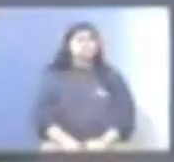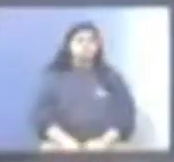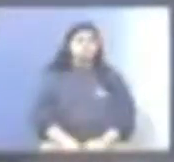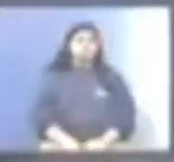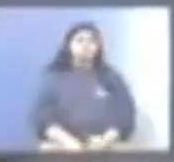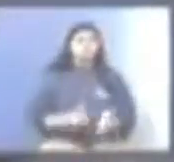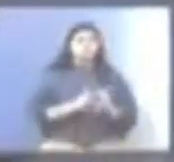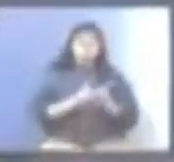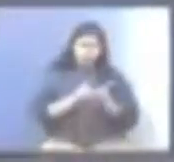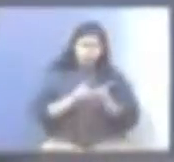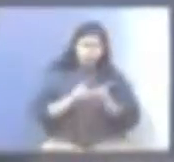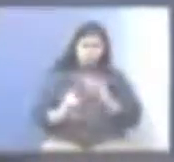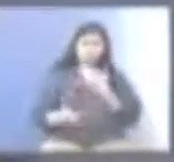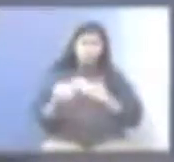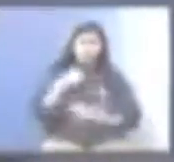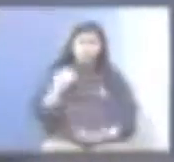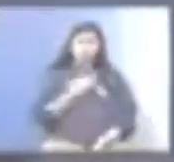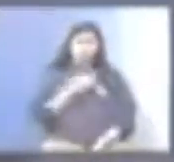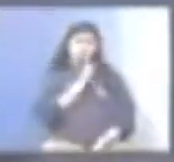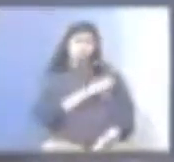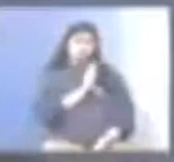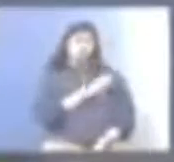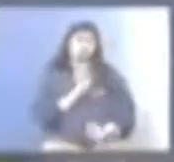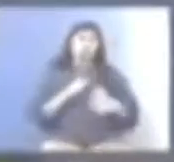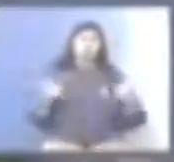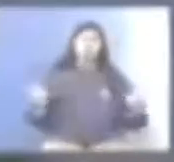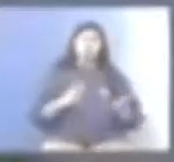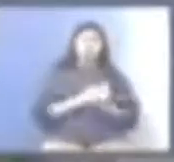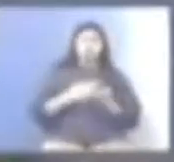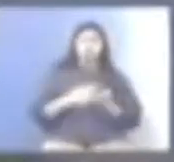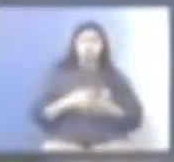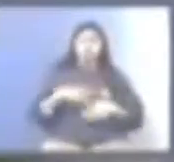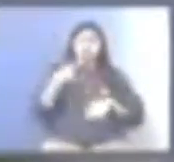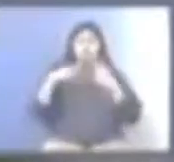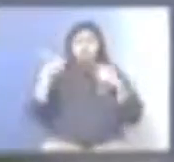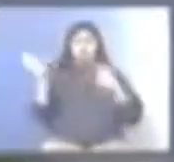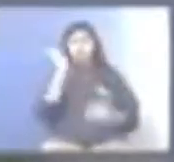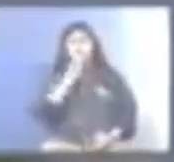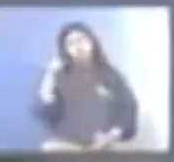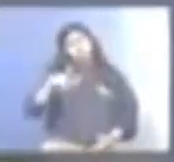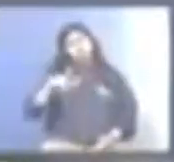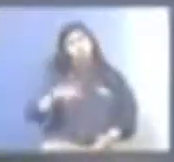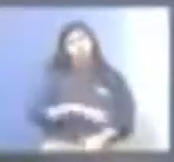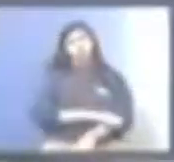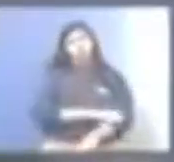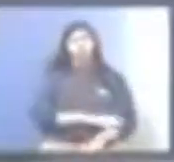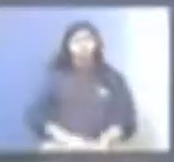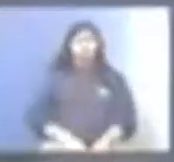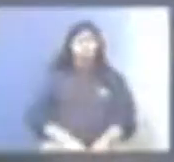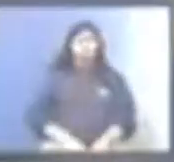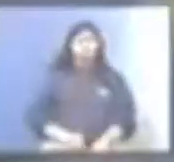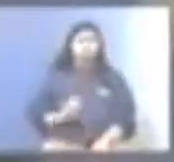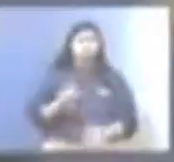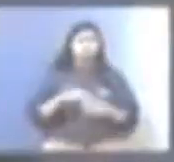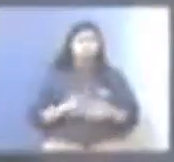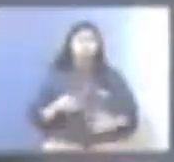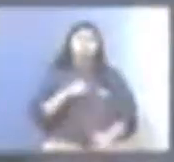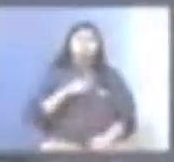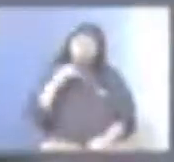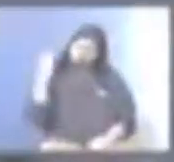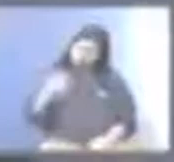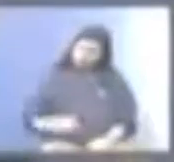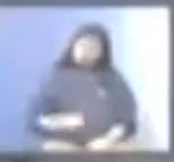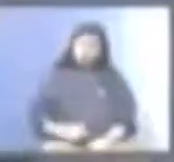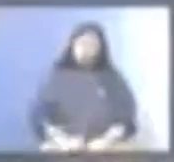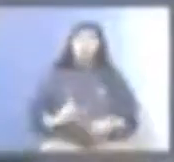O inimigo entra em nosso coração quando nós começamos a falar mal do outro. Você pode ter certeza